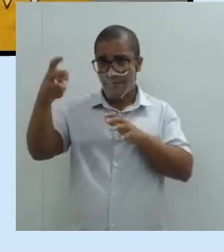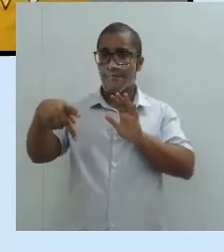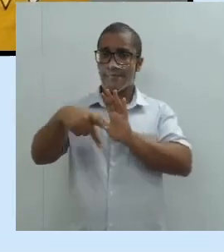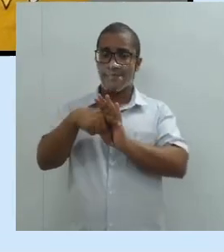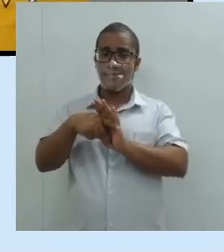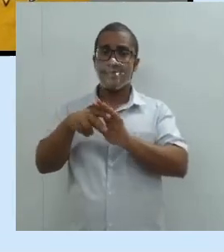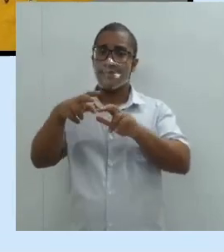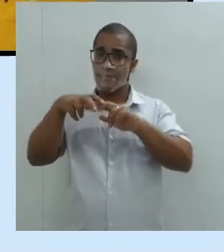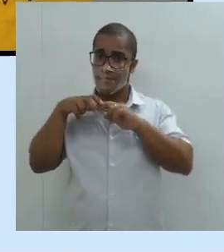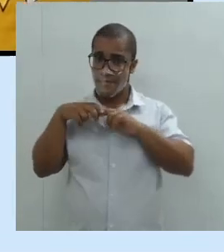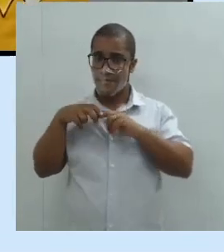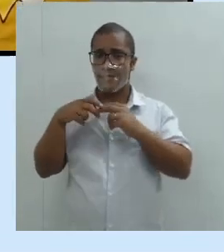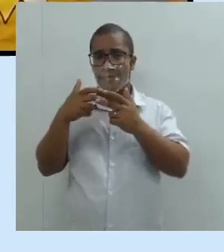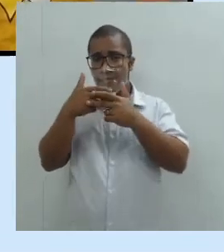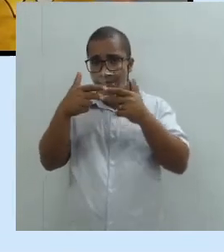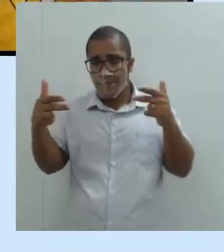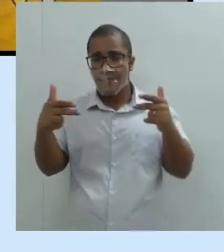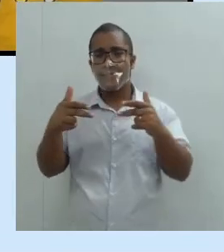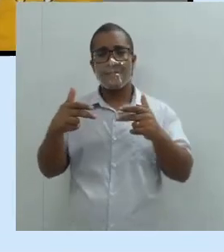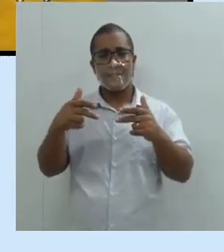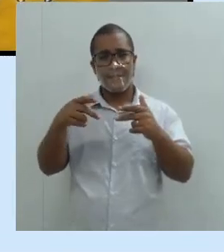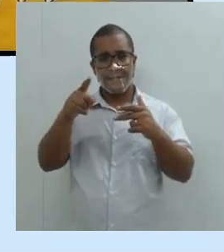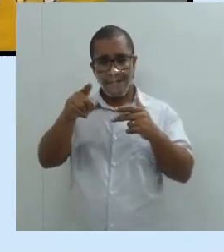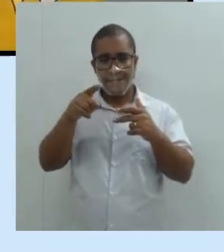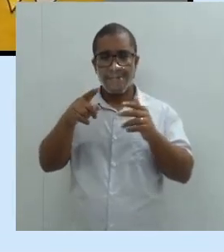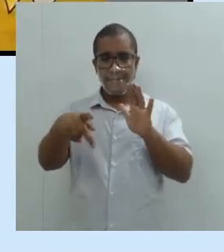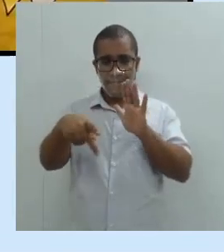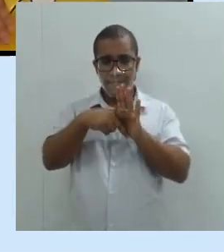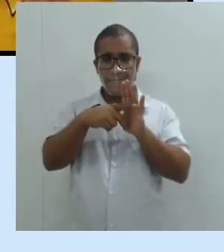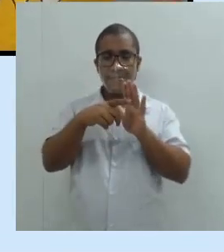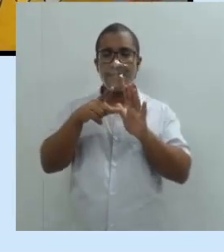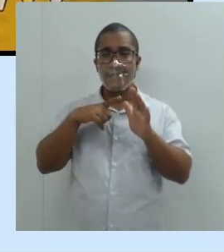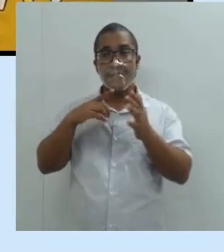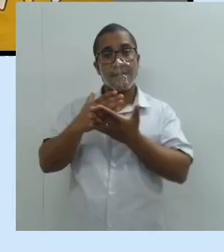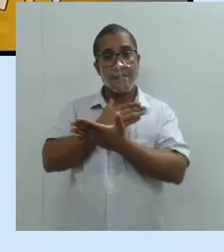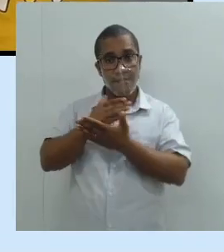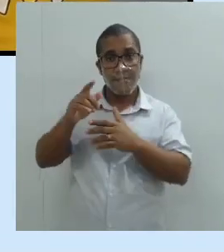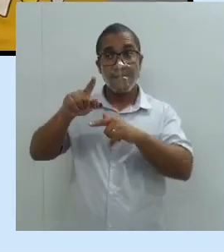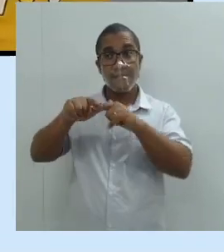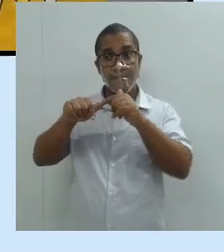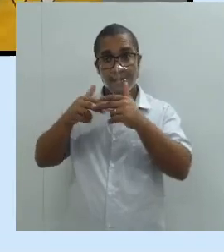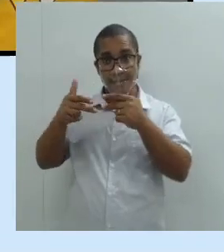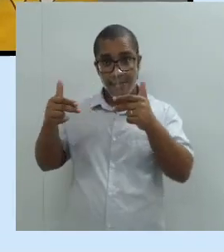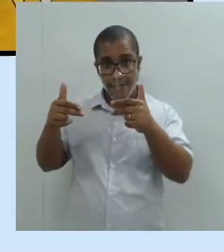esses patrimônios culturais, tanto material